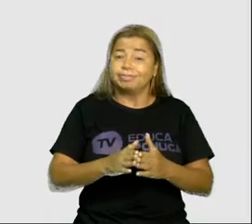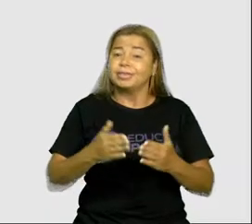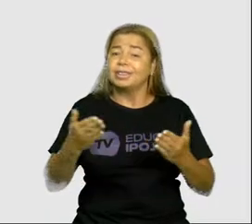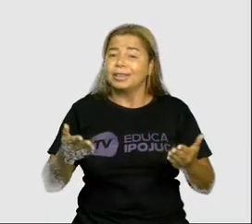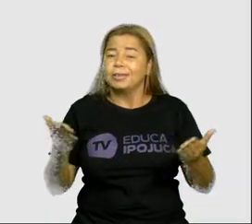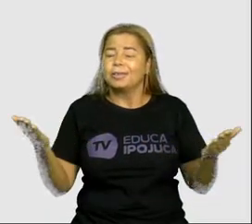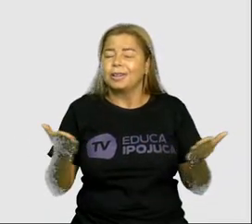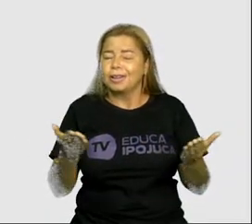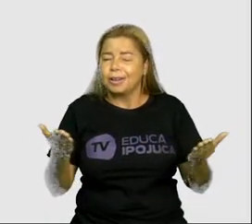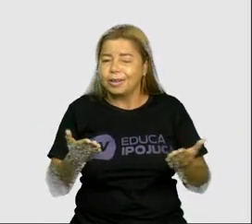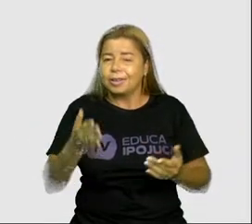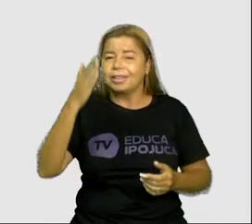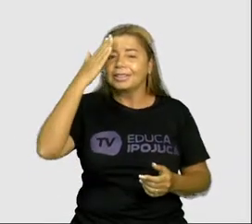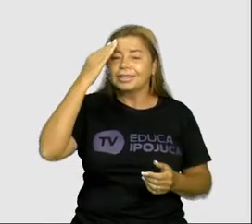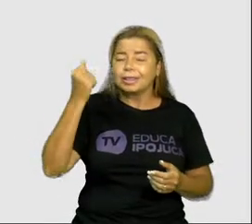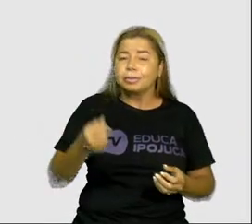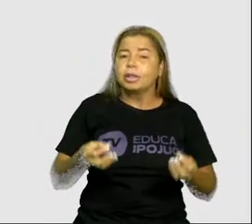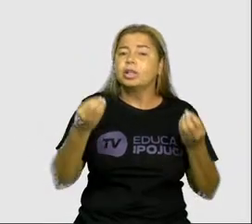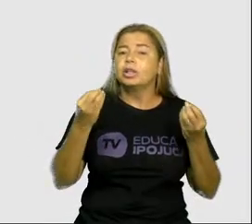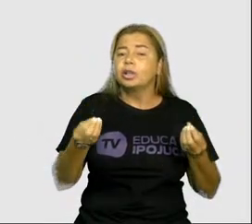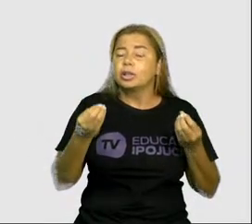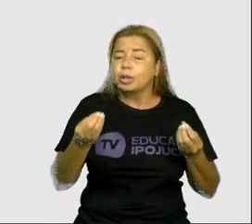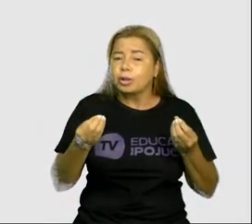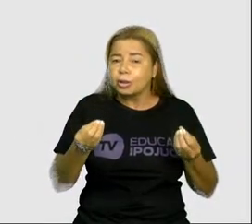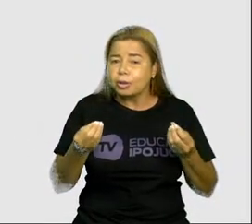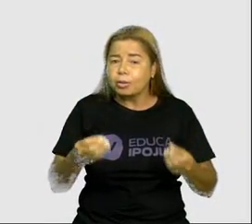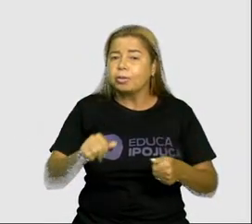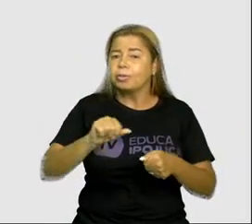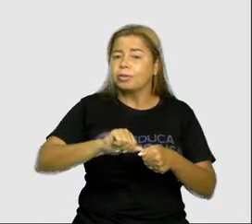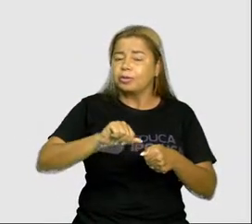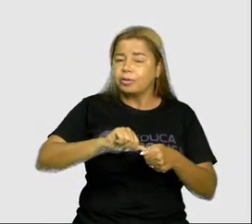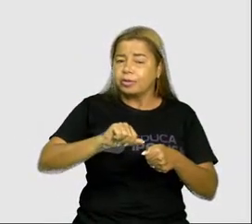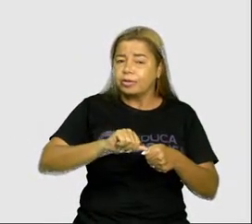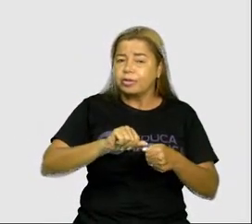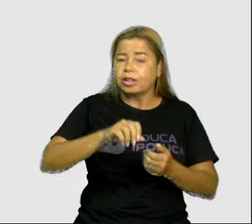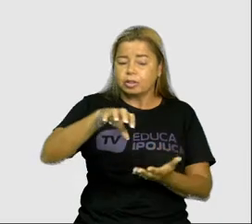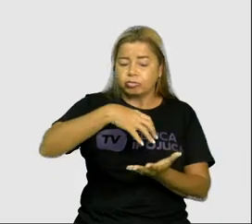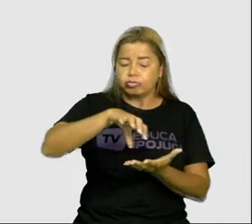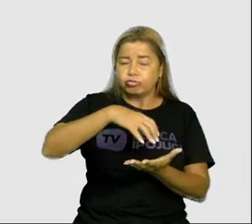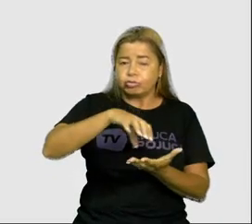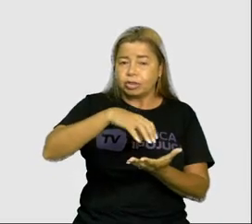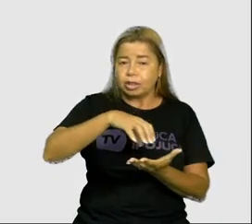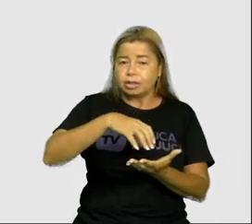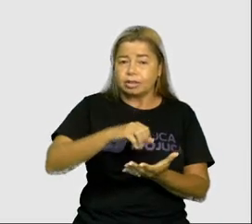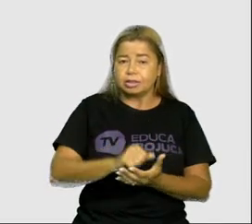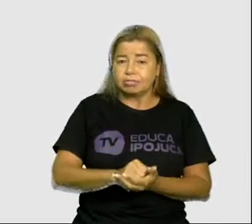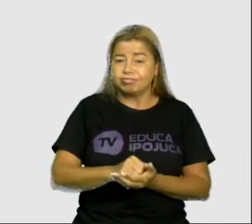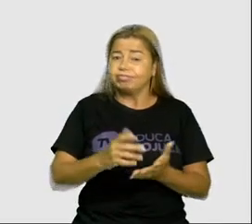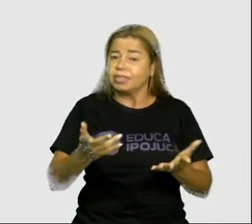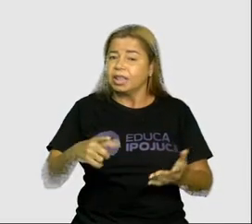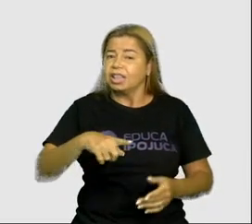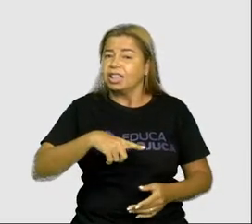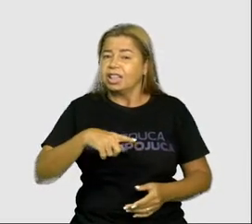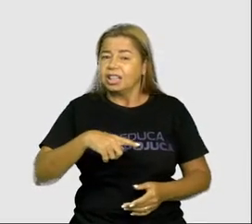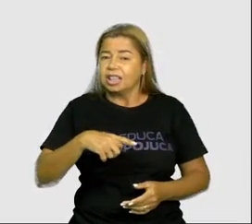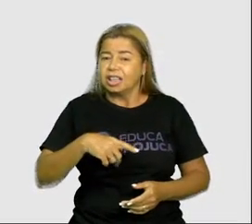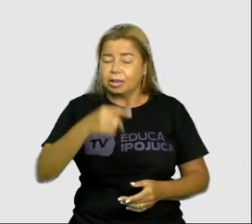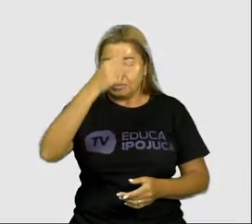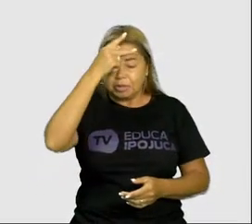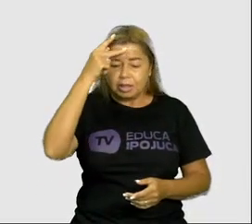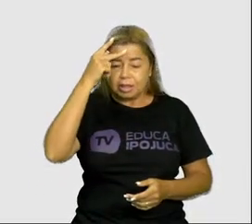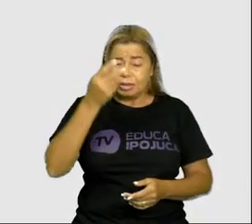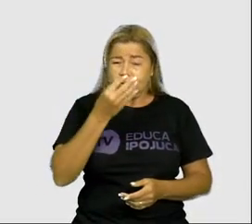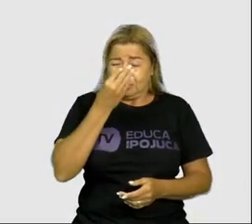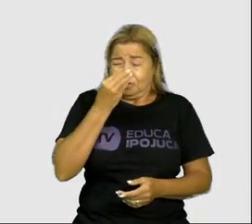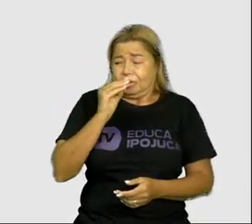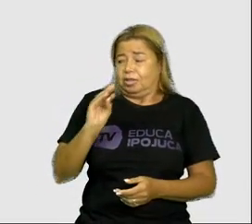outras dúvidas e perceber como é doce saciar a curiosidade. Tem gente que vai torcer o nariz. Haverá